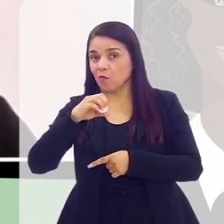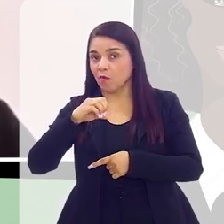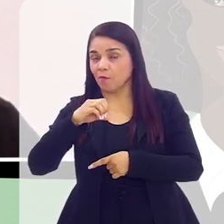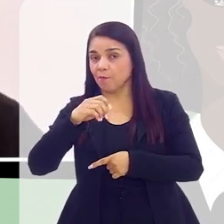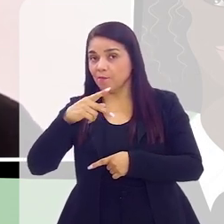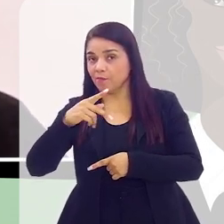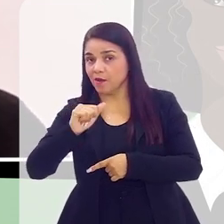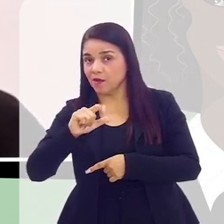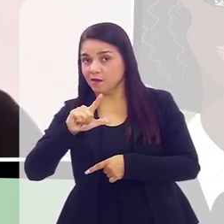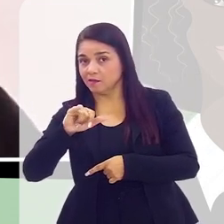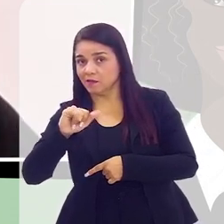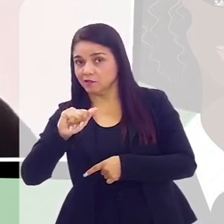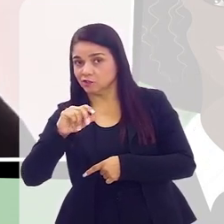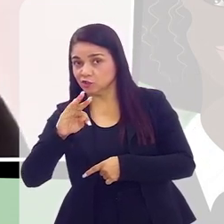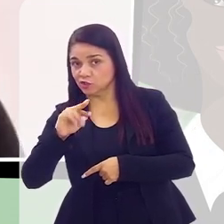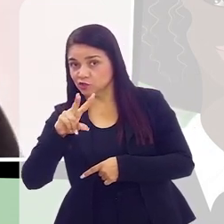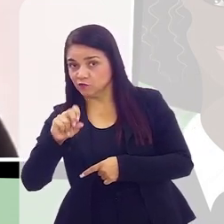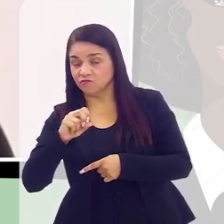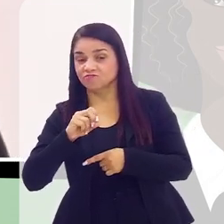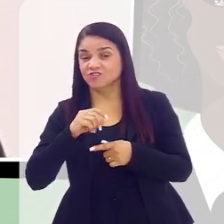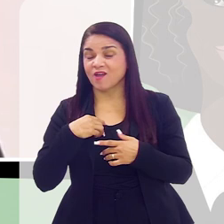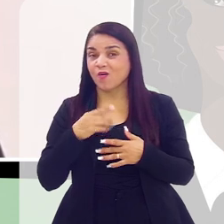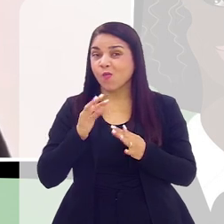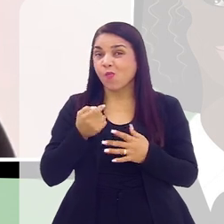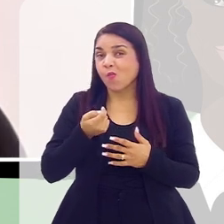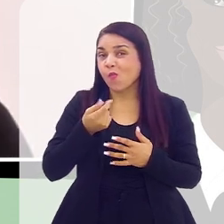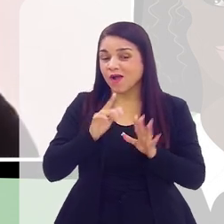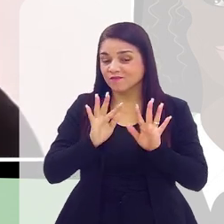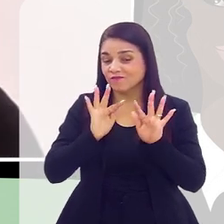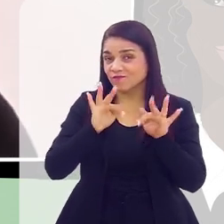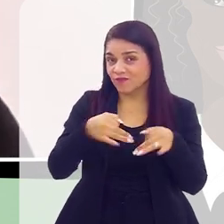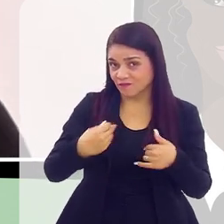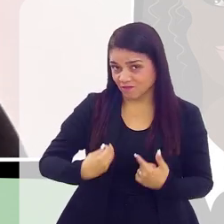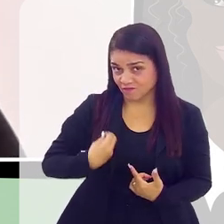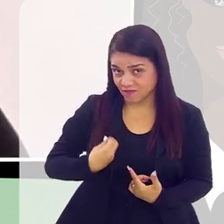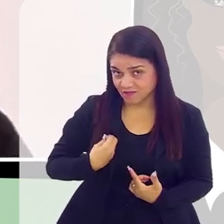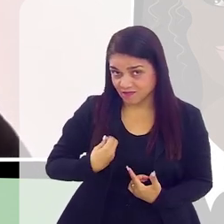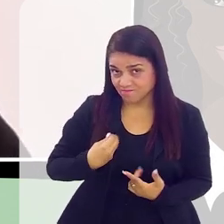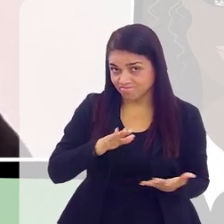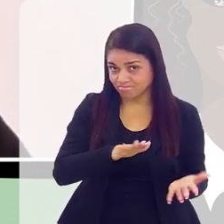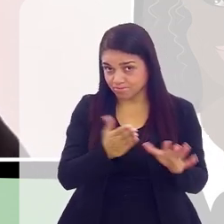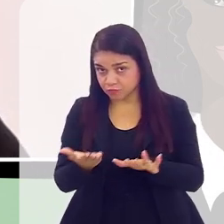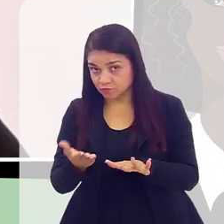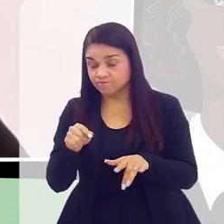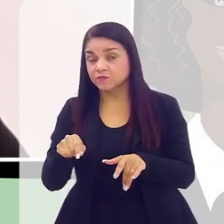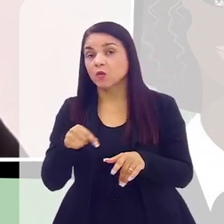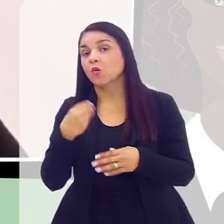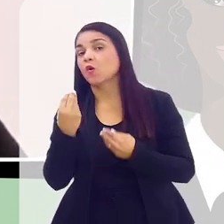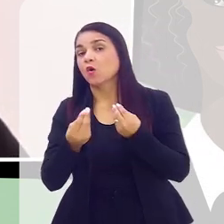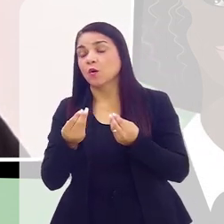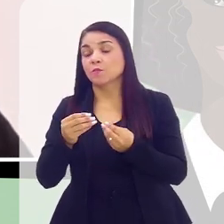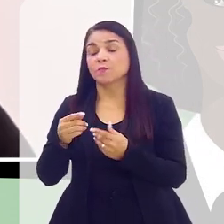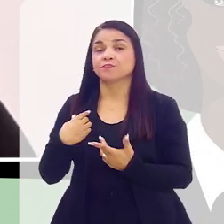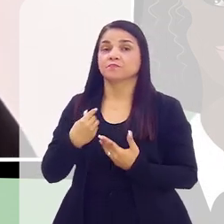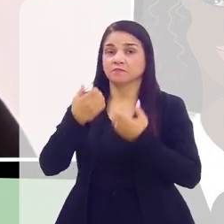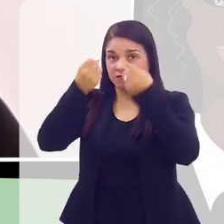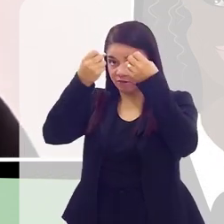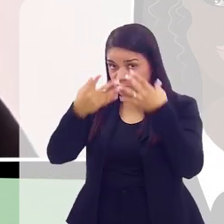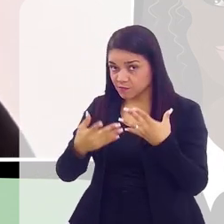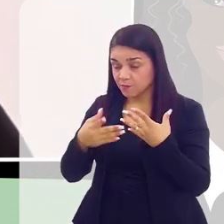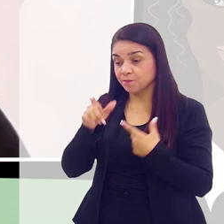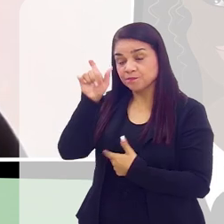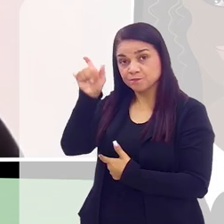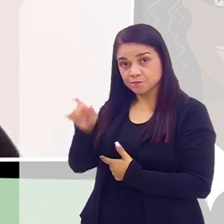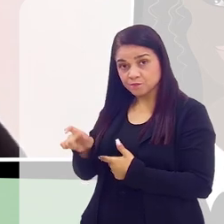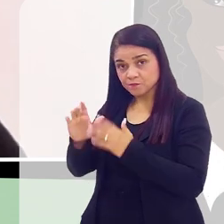mais próxima ao último ano de vida. Então, é isso. Outra coisa, como que se configura? O